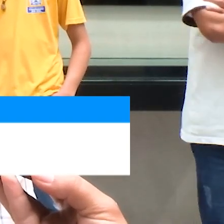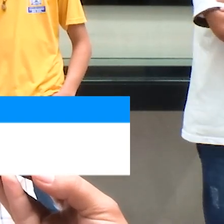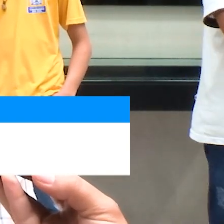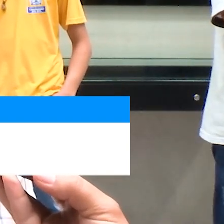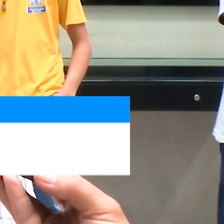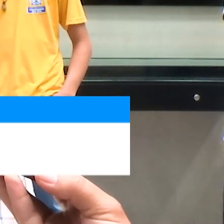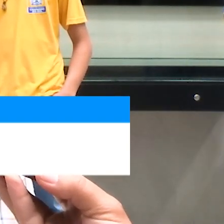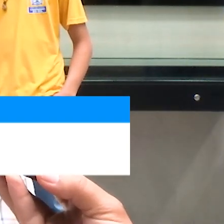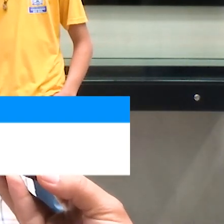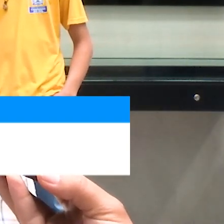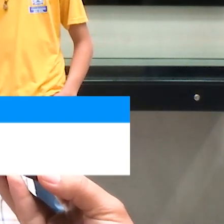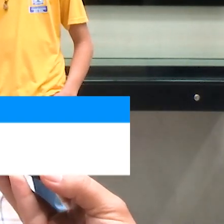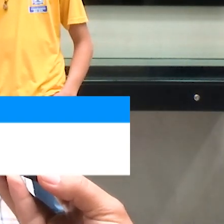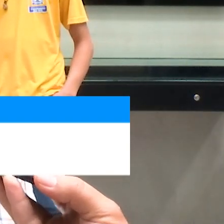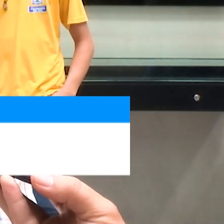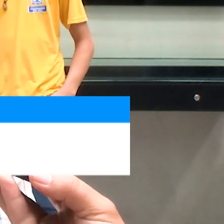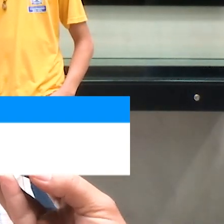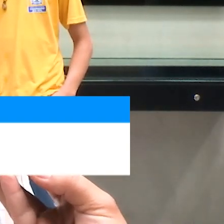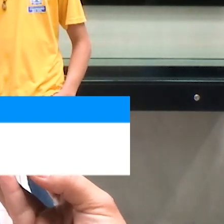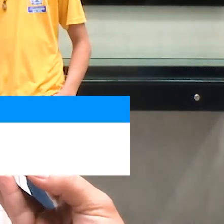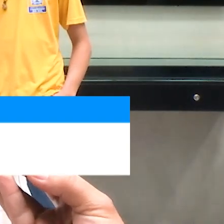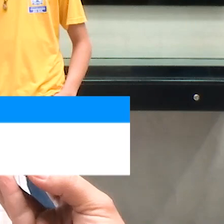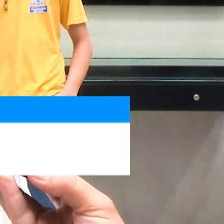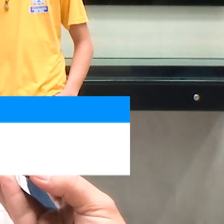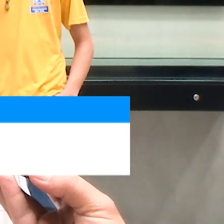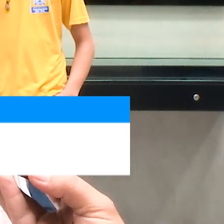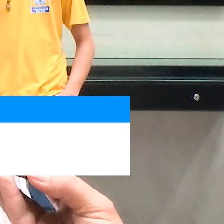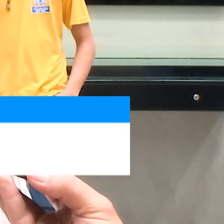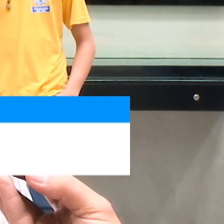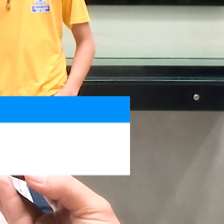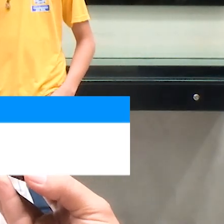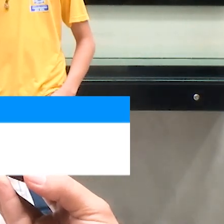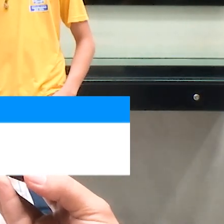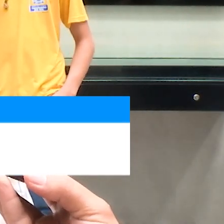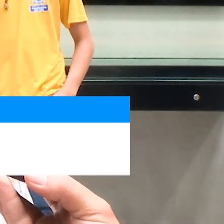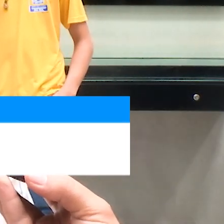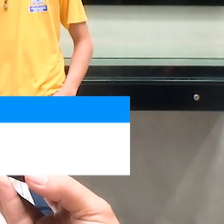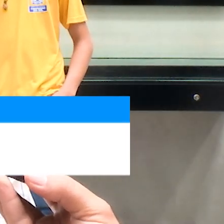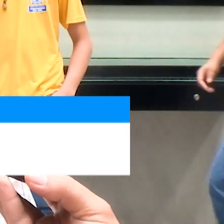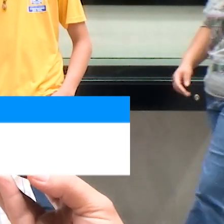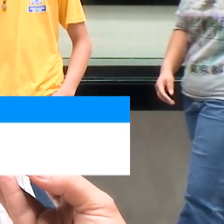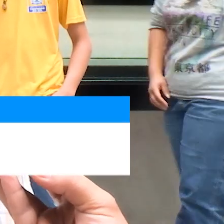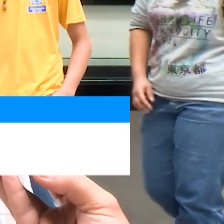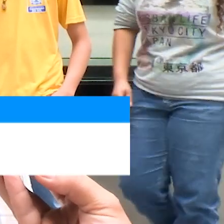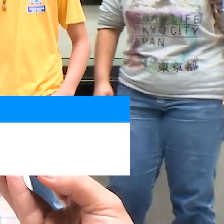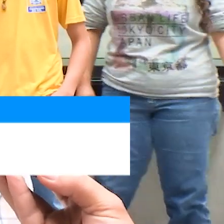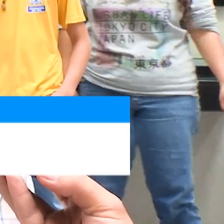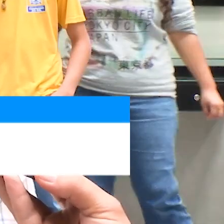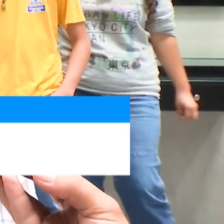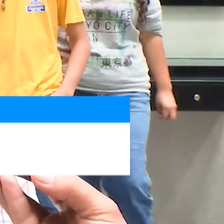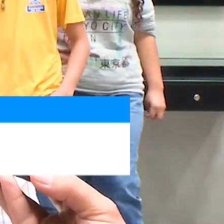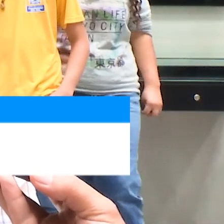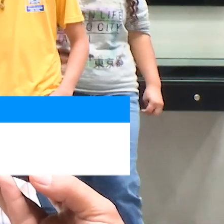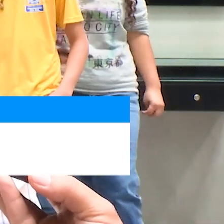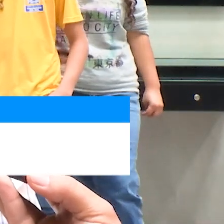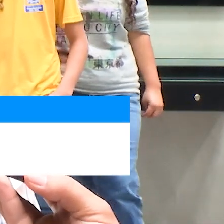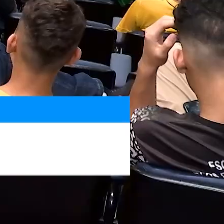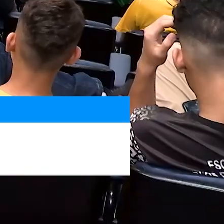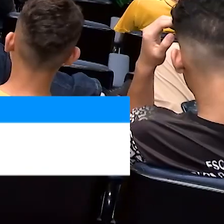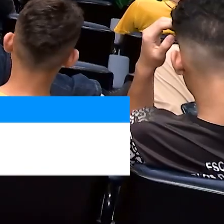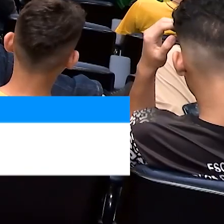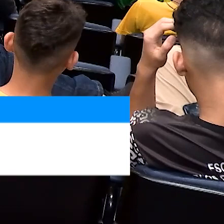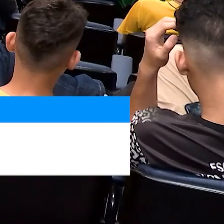dando um ênfase muito grande no Estado e também até no cenário Brasília. Eu acho que isso é muito importante para todos